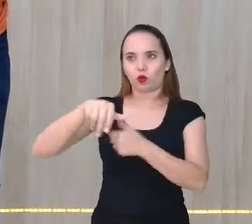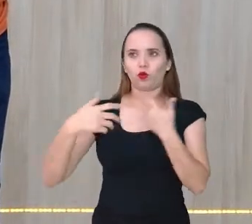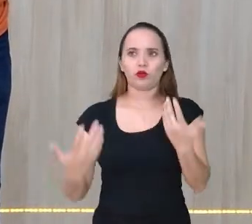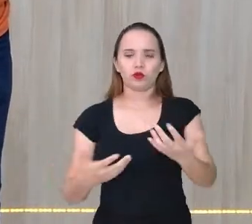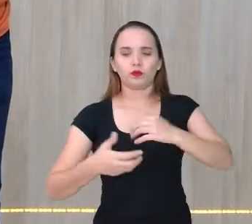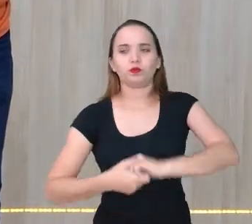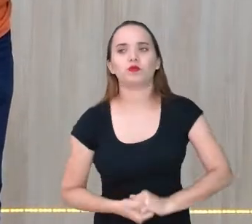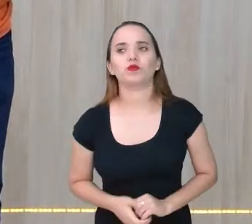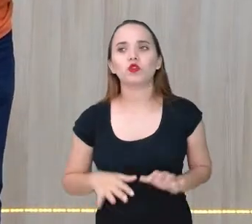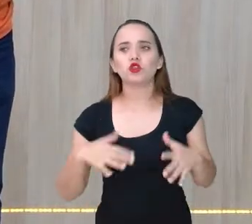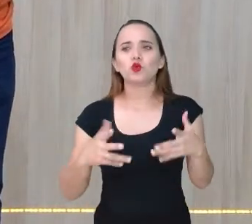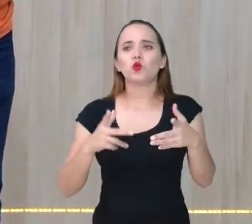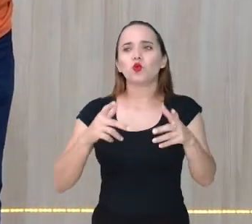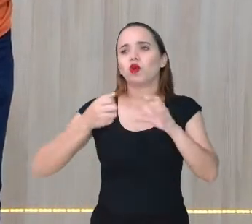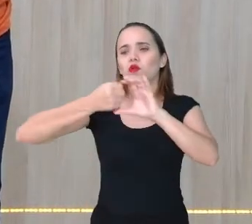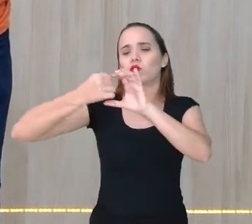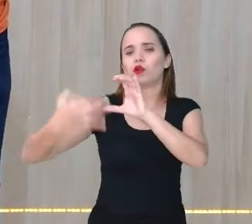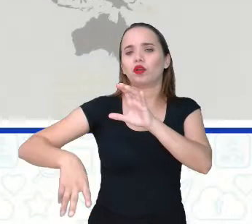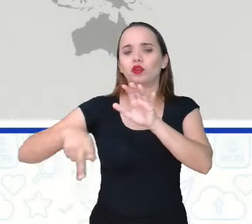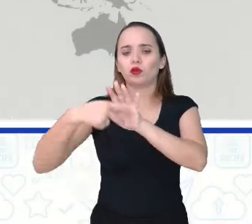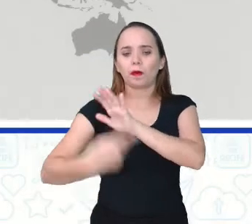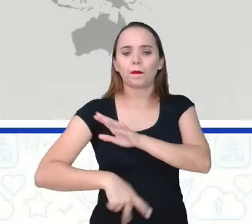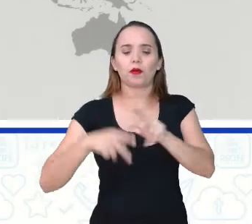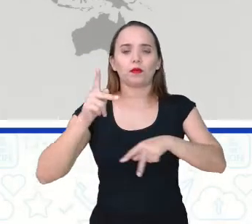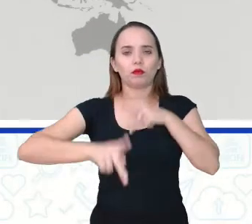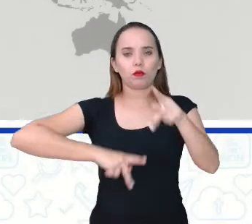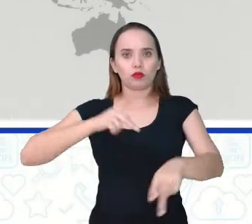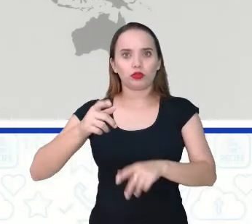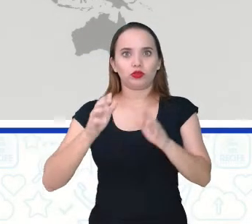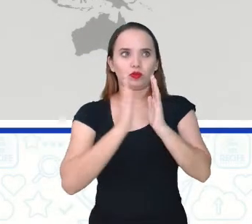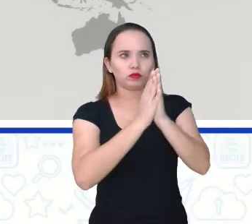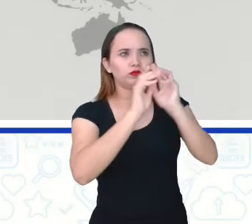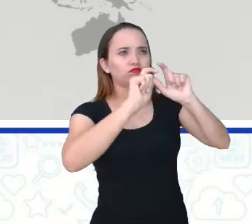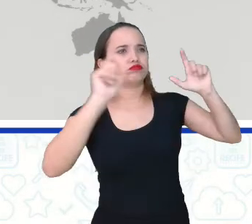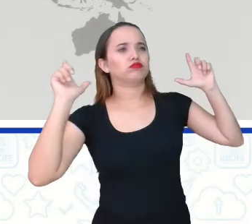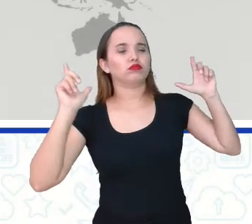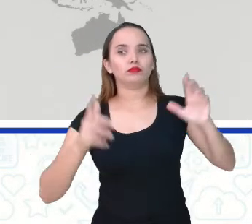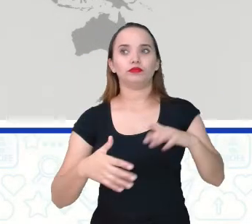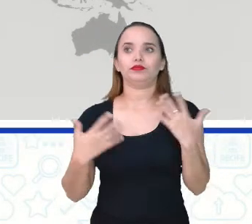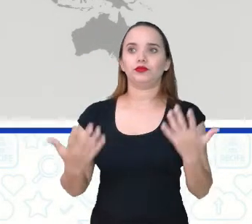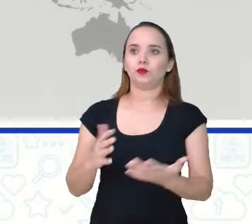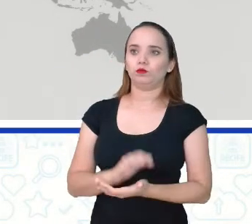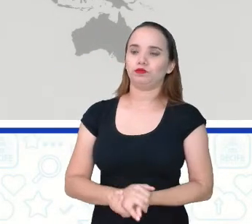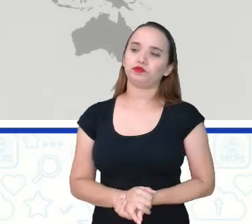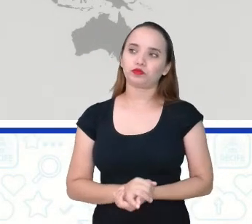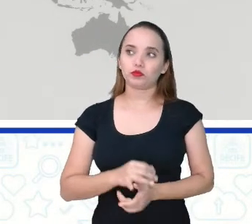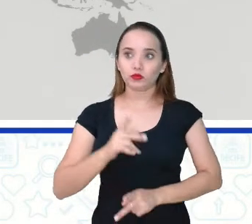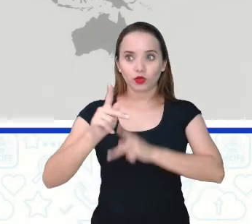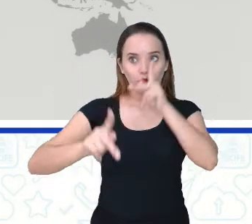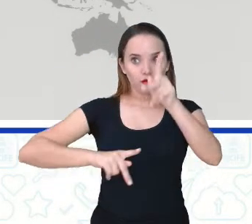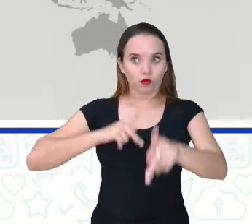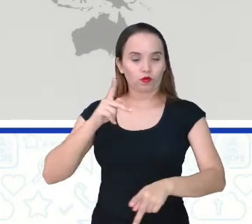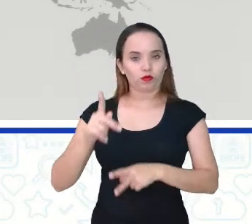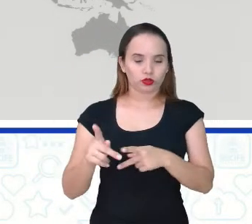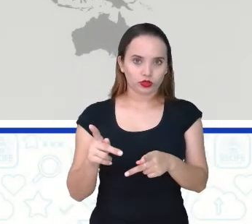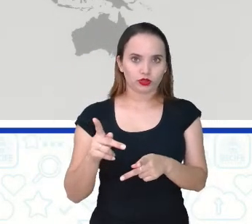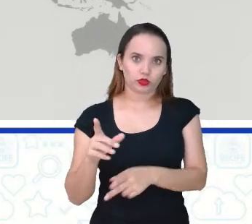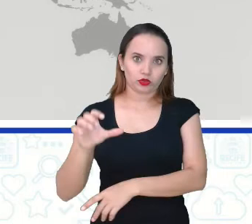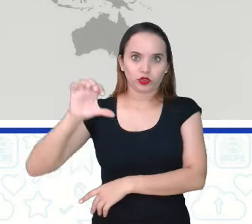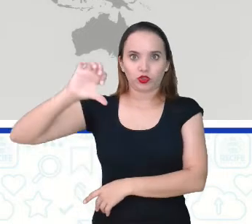são os aspectos populacionais da América? Tela cheia aí, Billy Paul. Ó, Com a população de